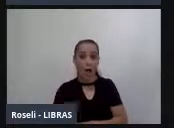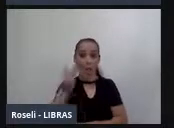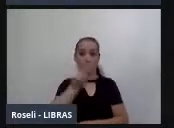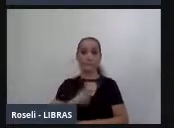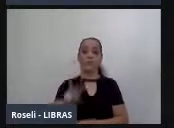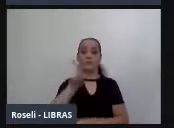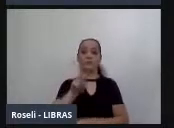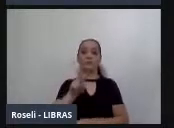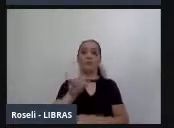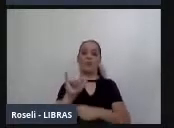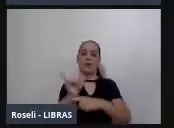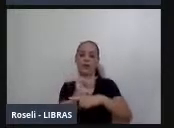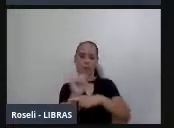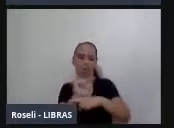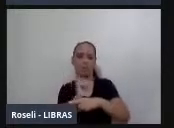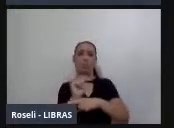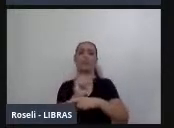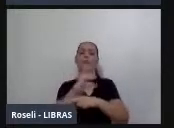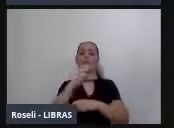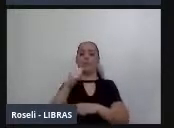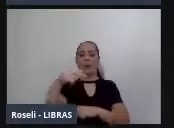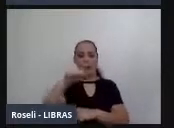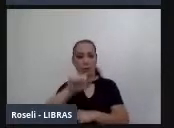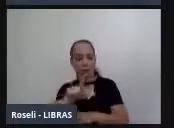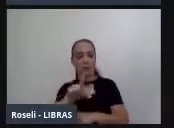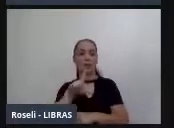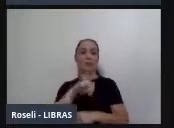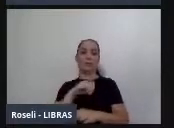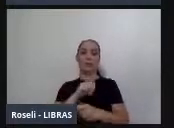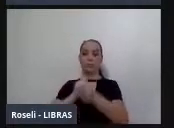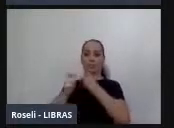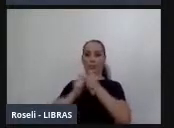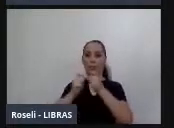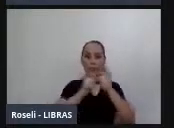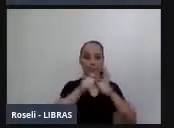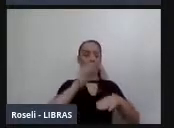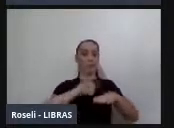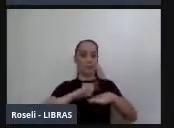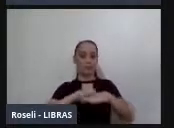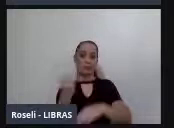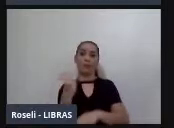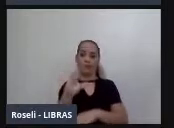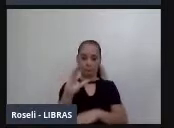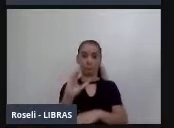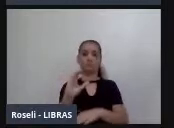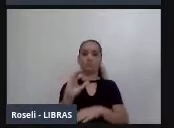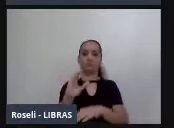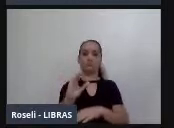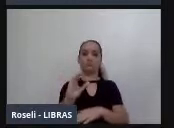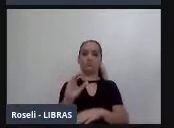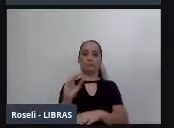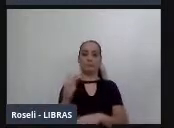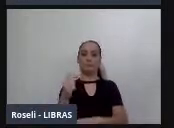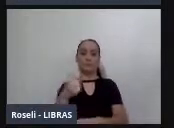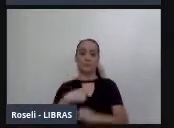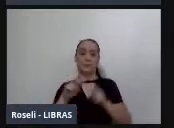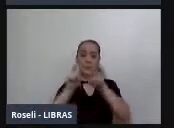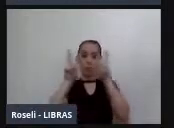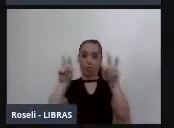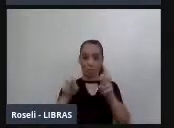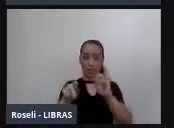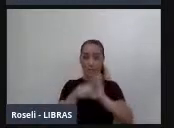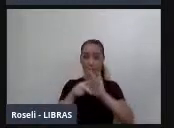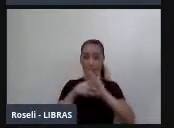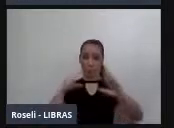no YouTube, onde eu coloco os documentários que eu realizei. E eu me aproximei dessa temática do